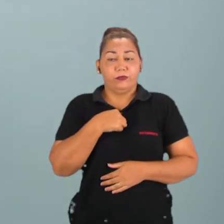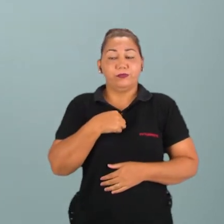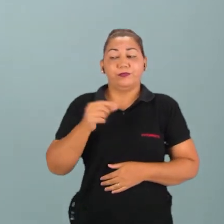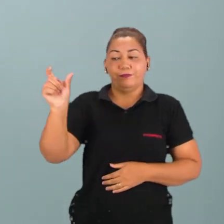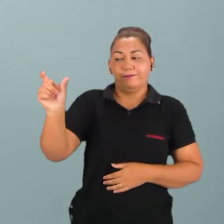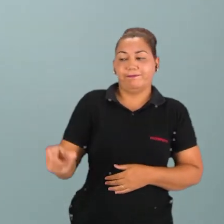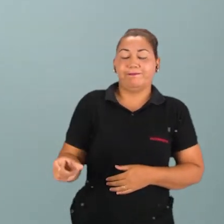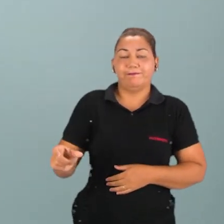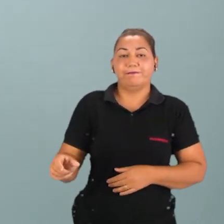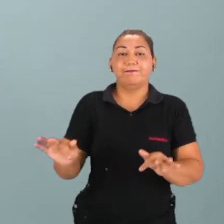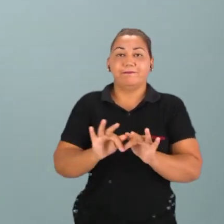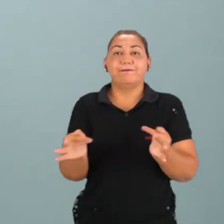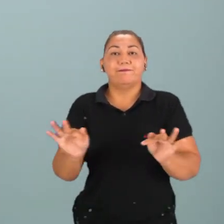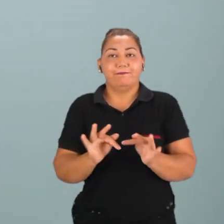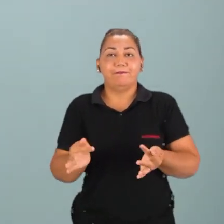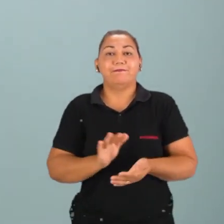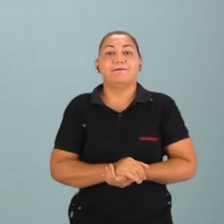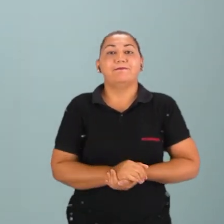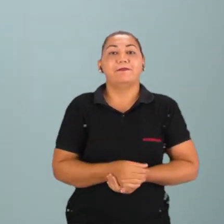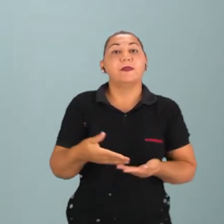observar o sujeito composto.